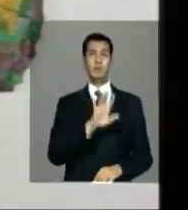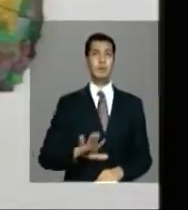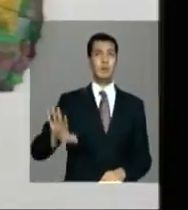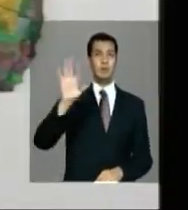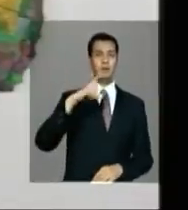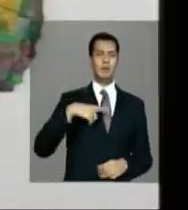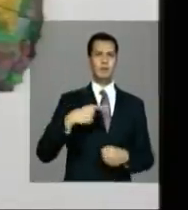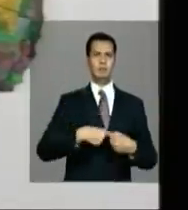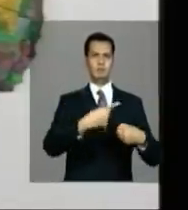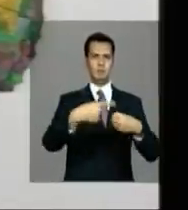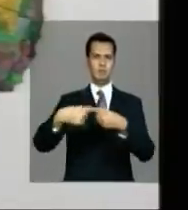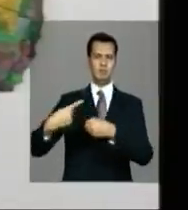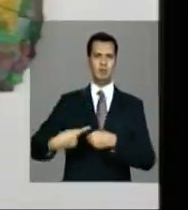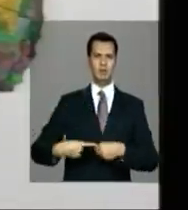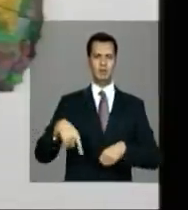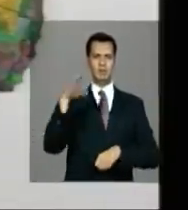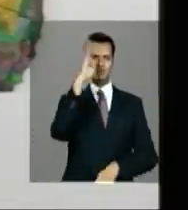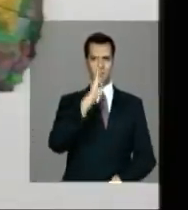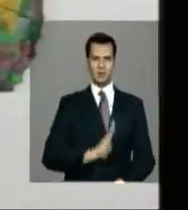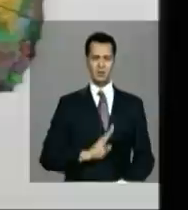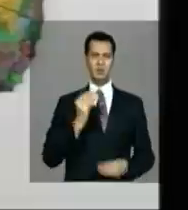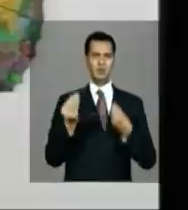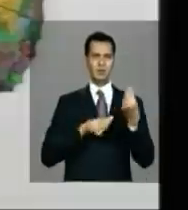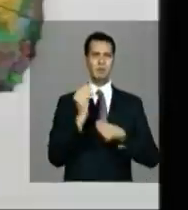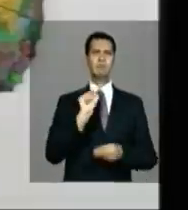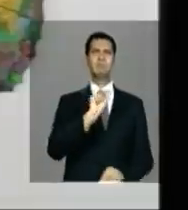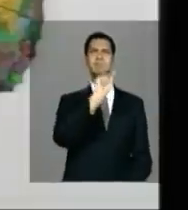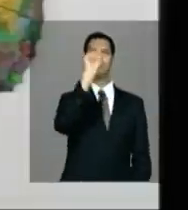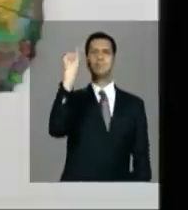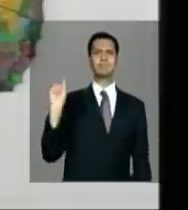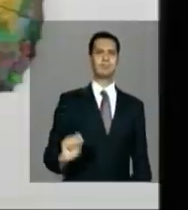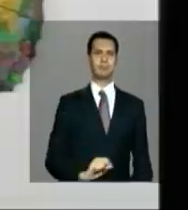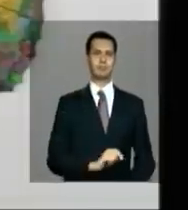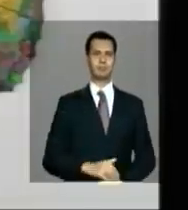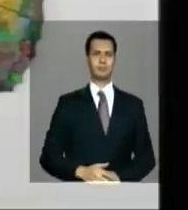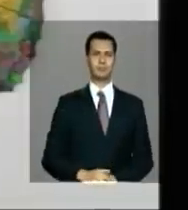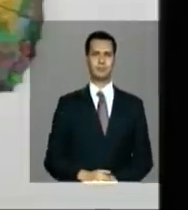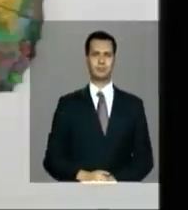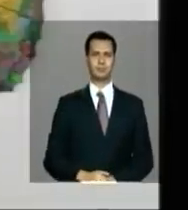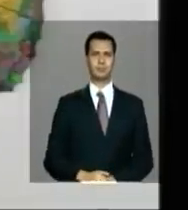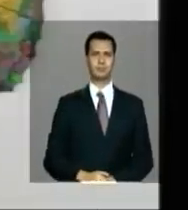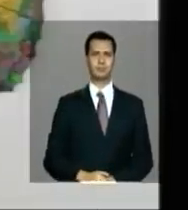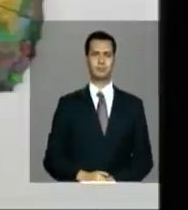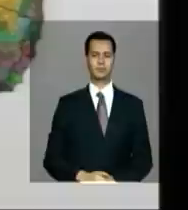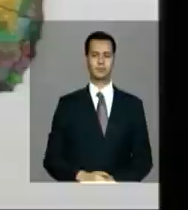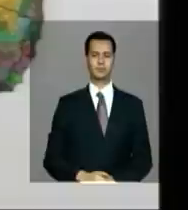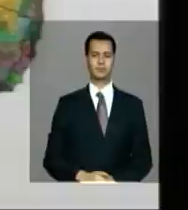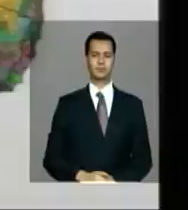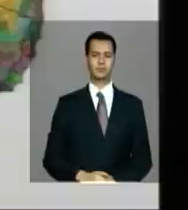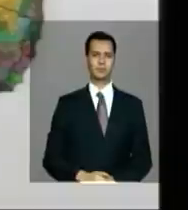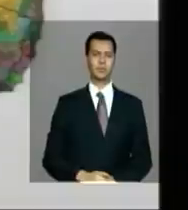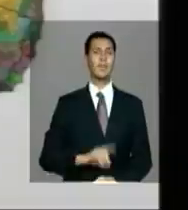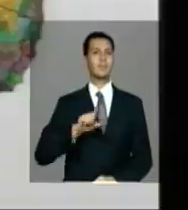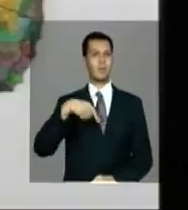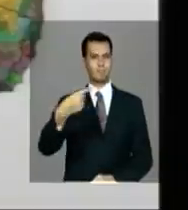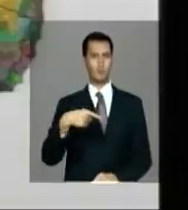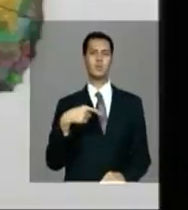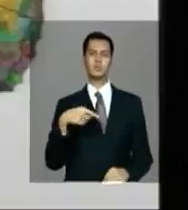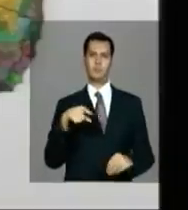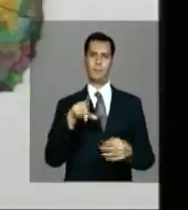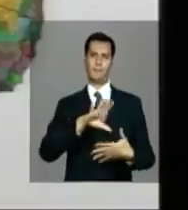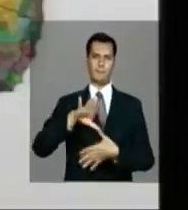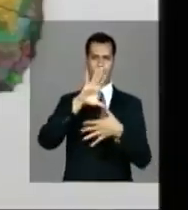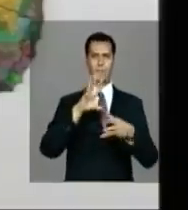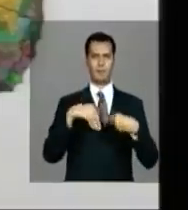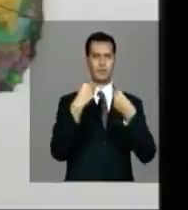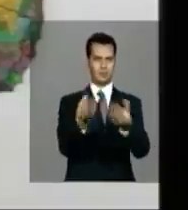municípios do Brasil e obviamente aqui isso vai ser tornar disponível depois para vocês mas